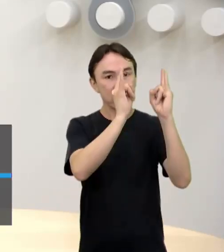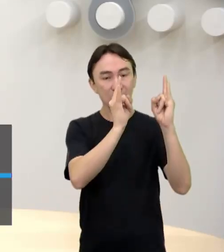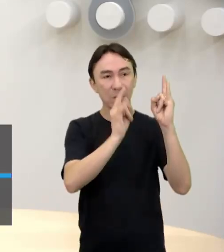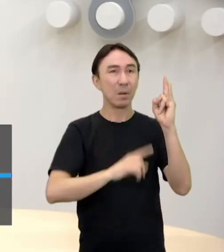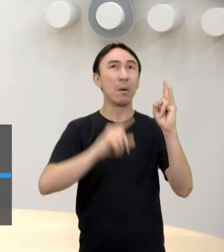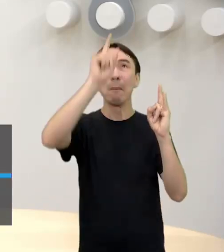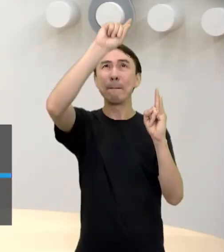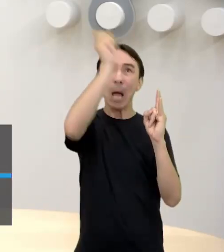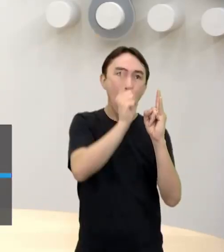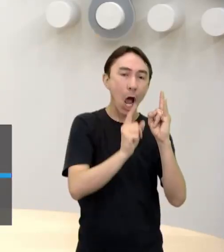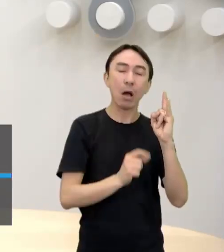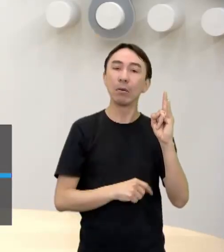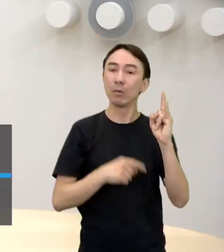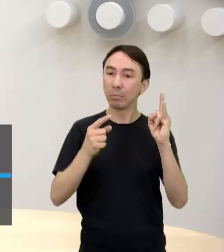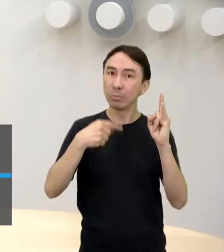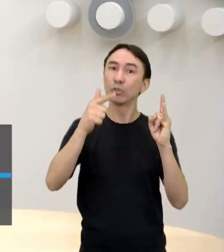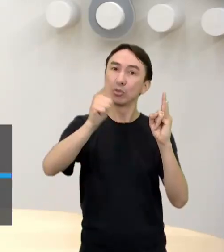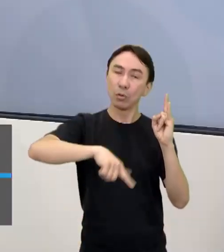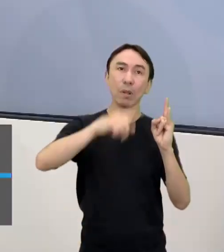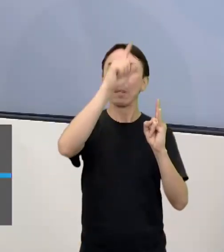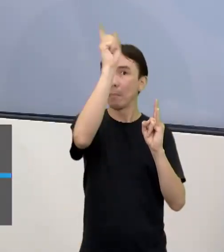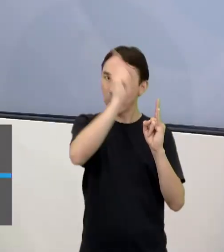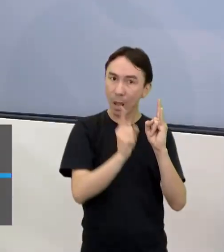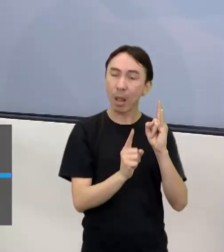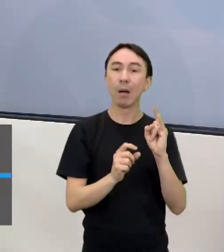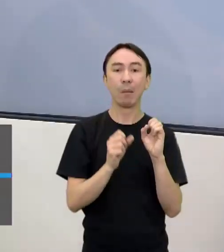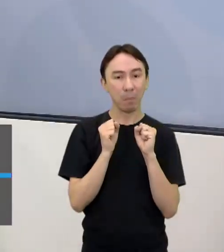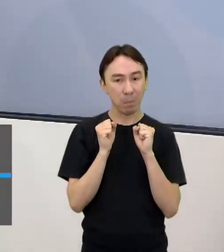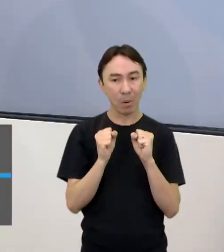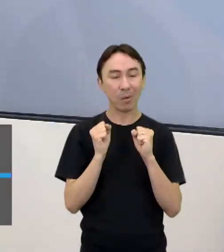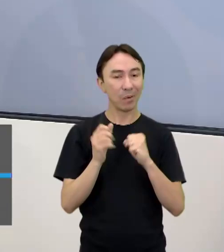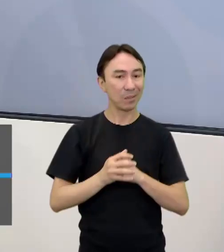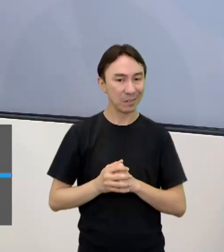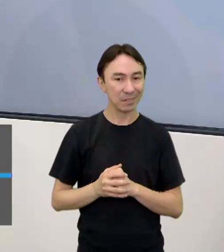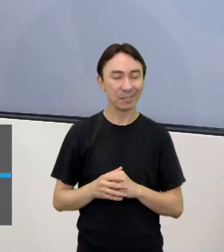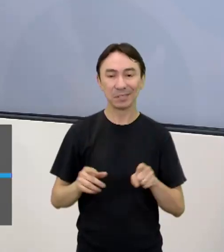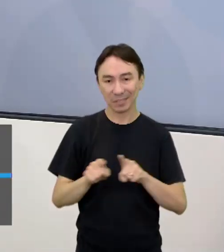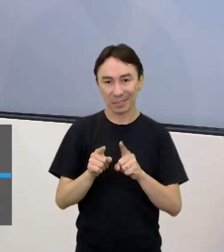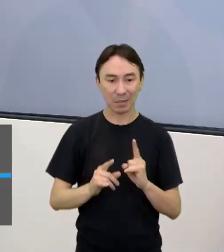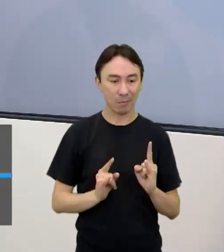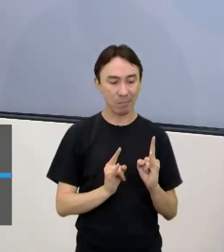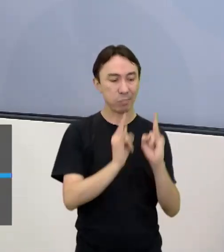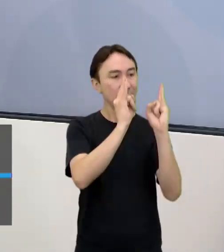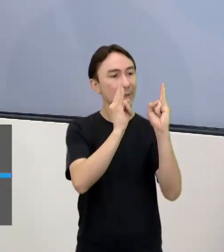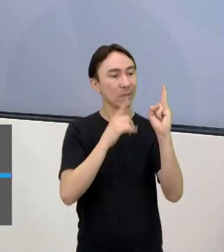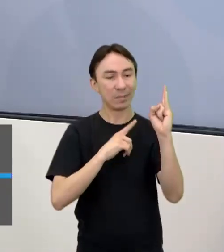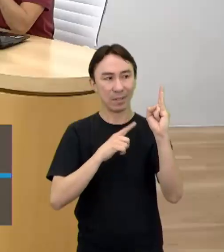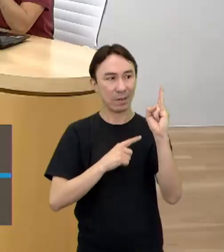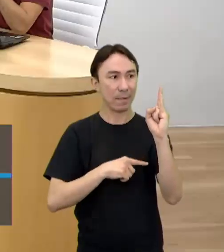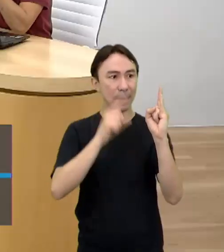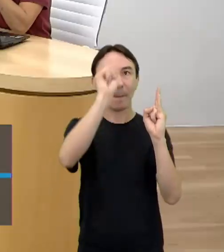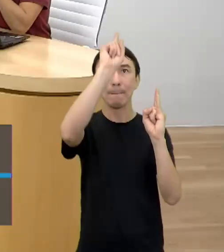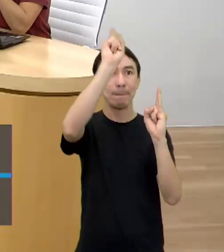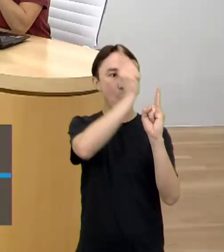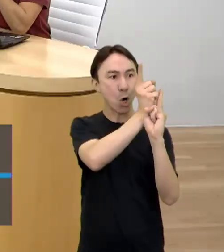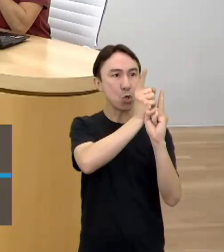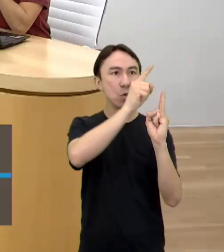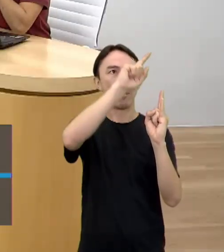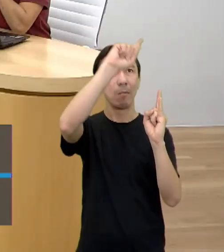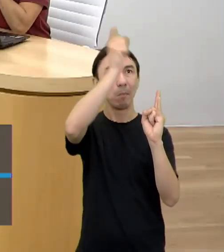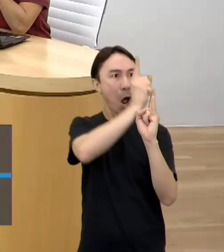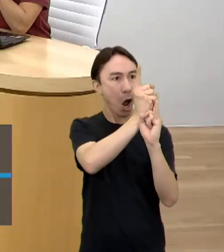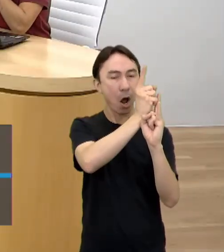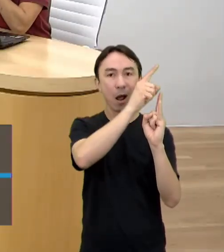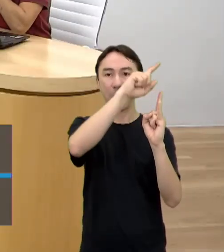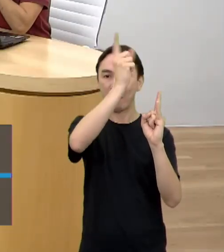onde a tendência de se cair raios é maior. Exatamente, ainda mais por conta dos para-raios, né? Sem que dúvida. atraem aí, no caso, verdade, né? sim. Então dá pra